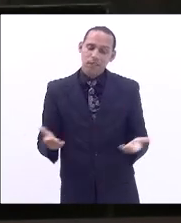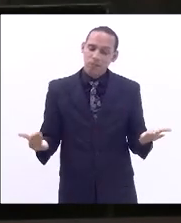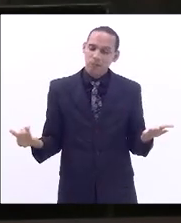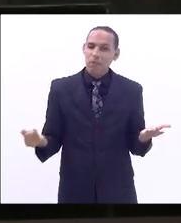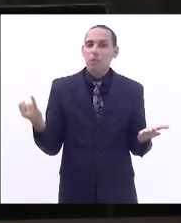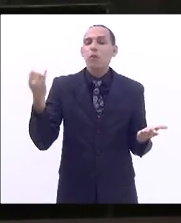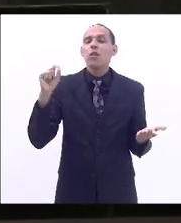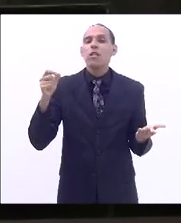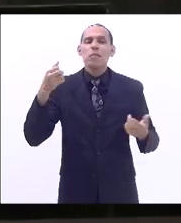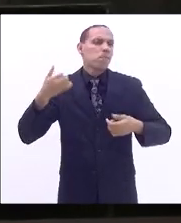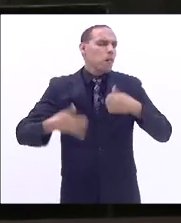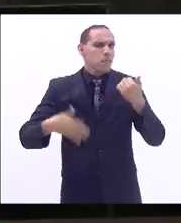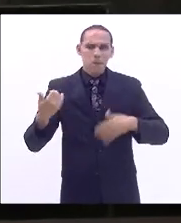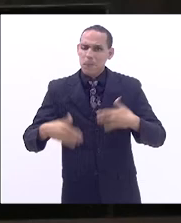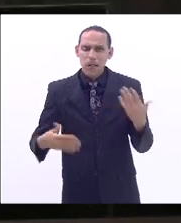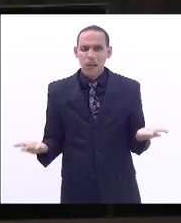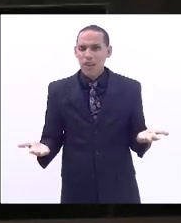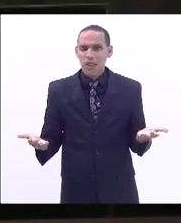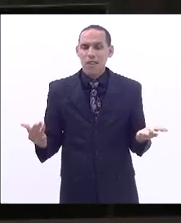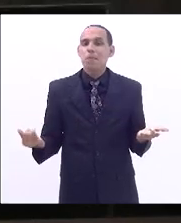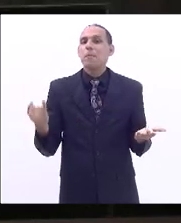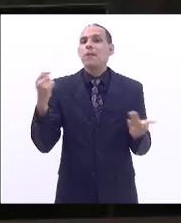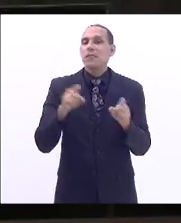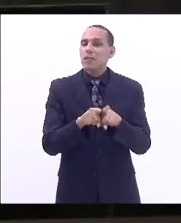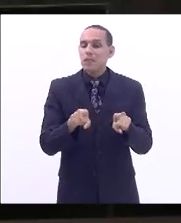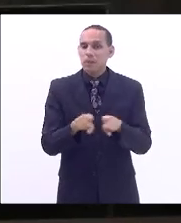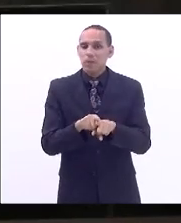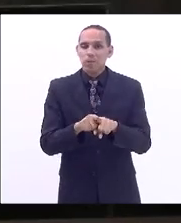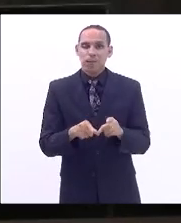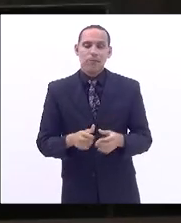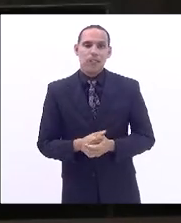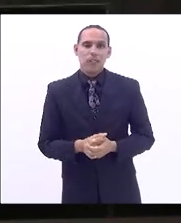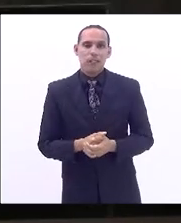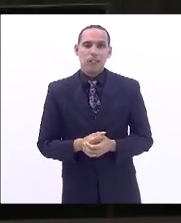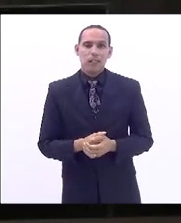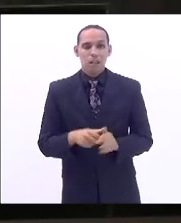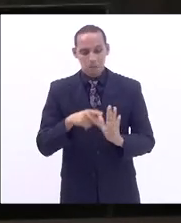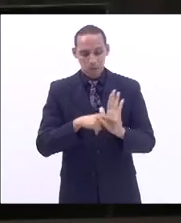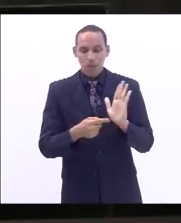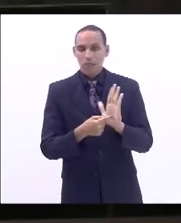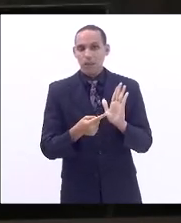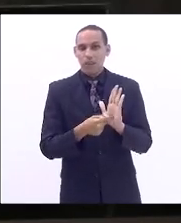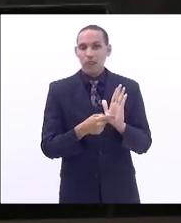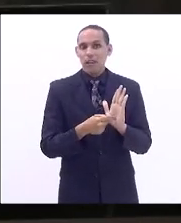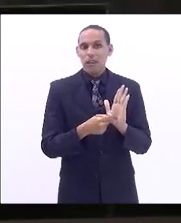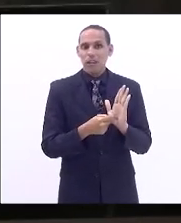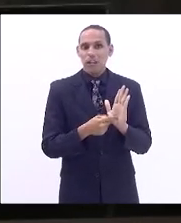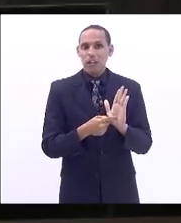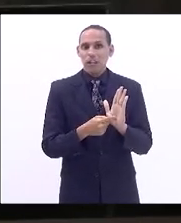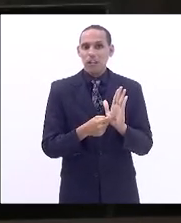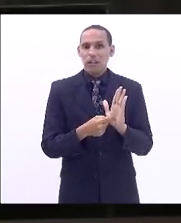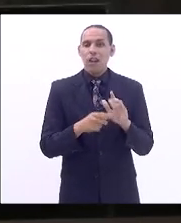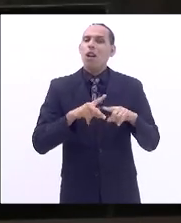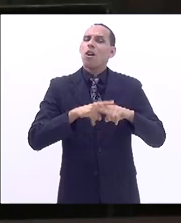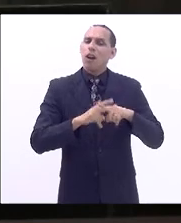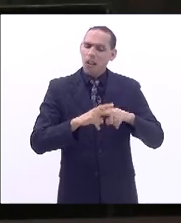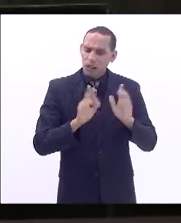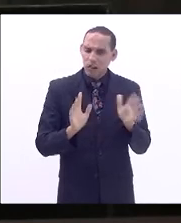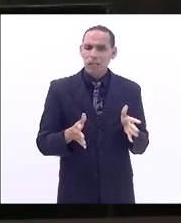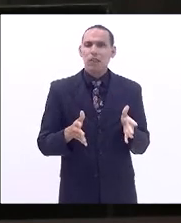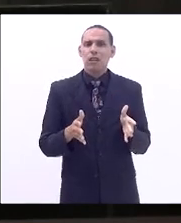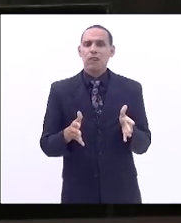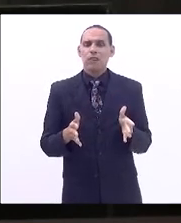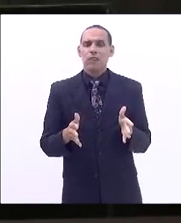importante que isso seja dito aqui e é importante também dizer que o projeto apresentado já foi corrigido